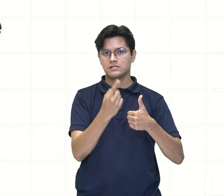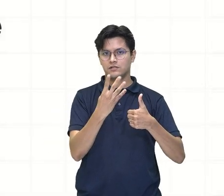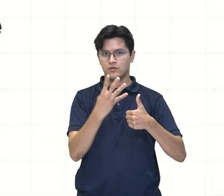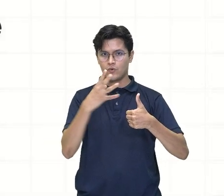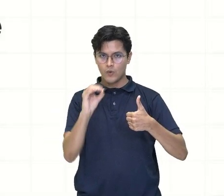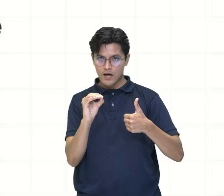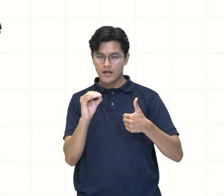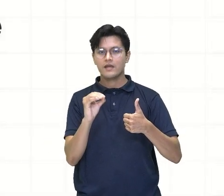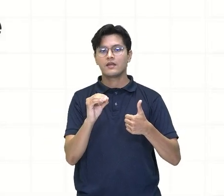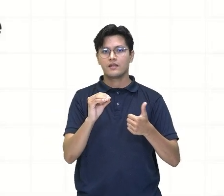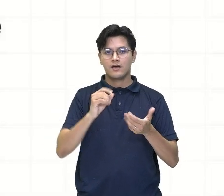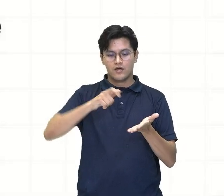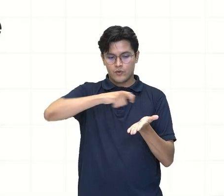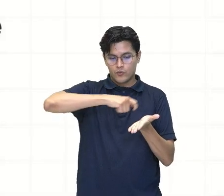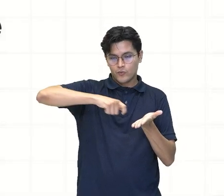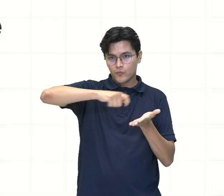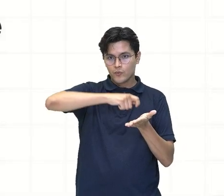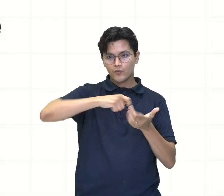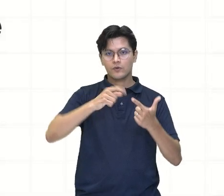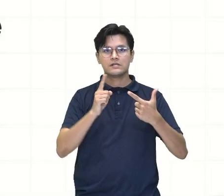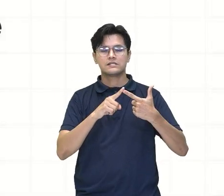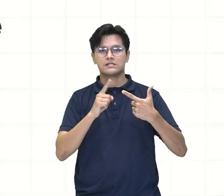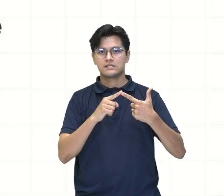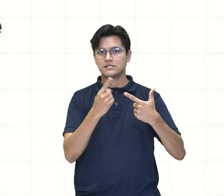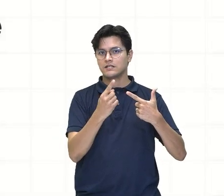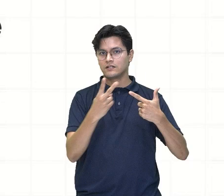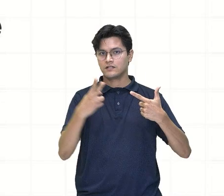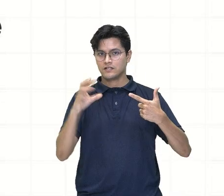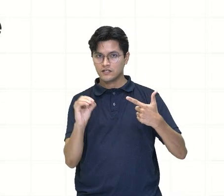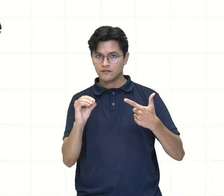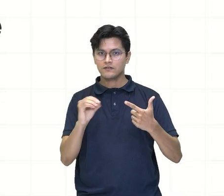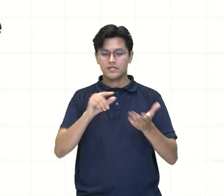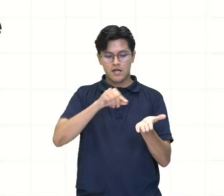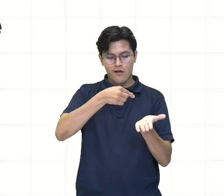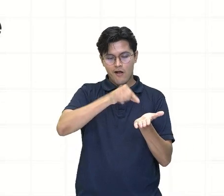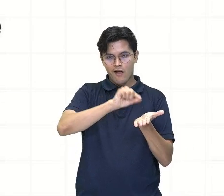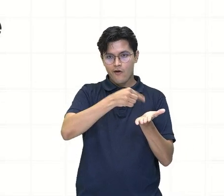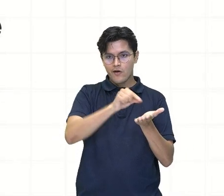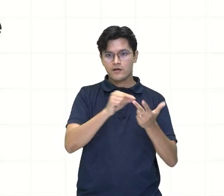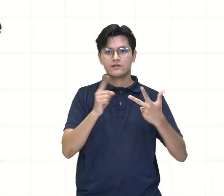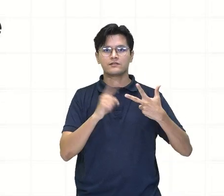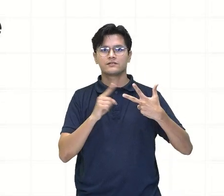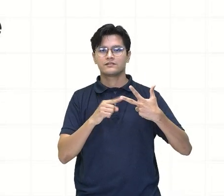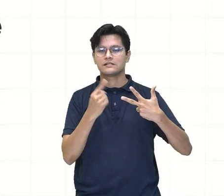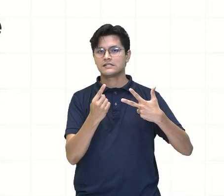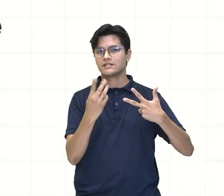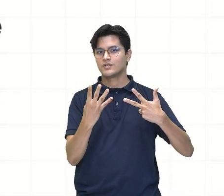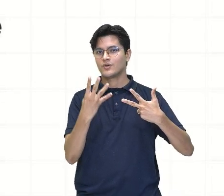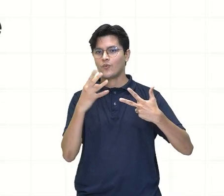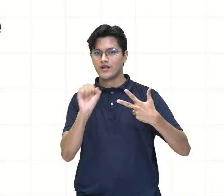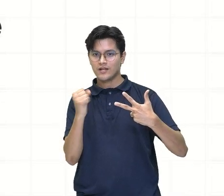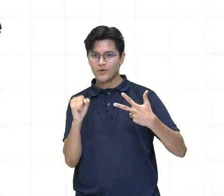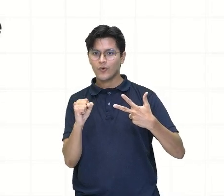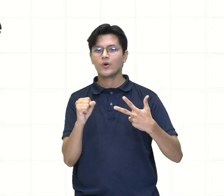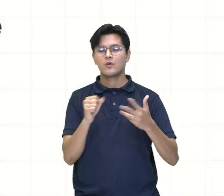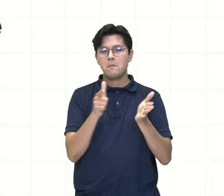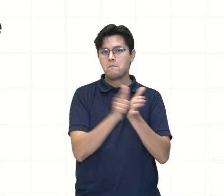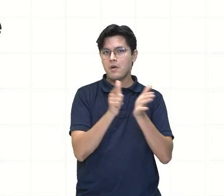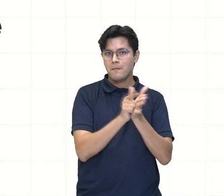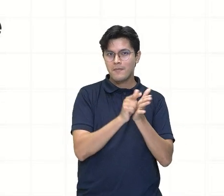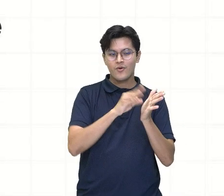de texto, 120 corretivos e 148 blocos de rascunho.